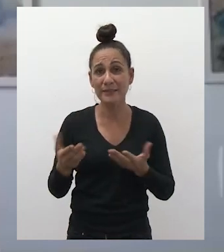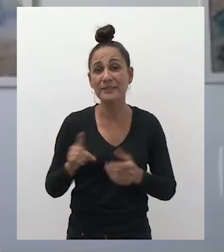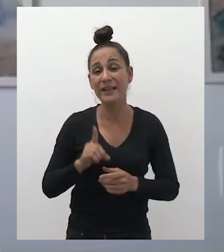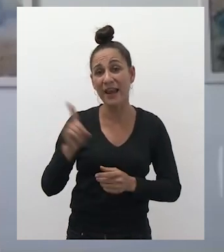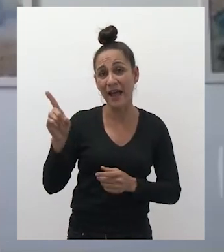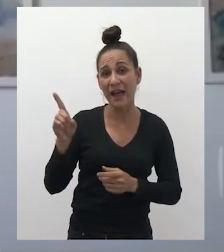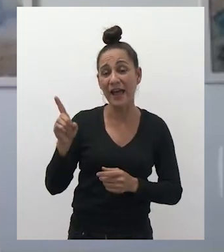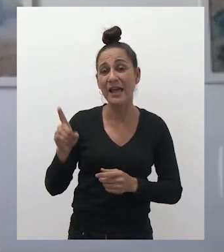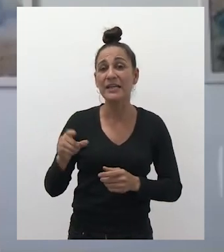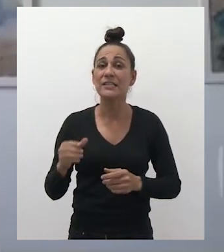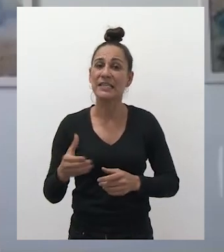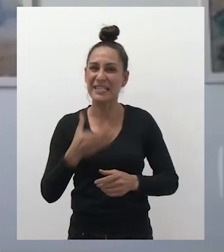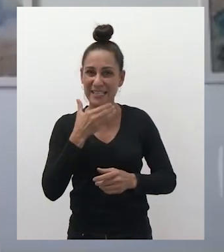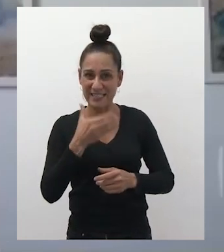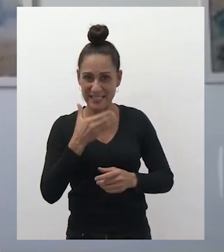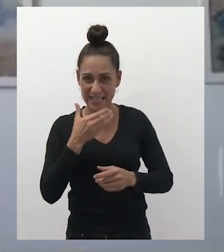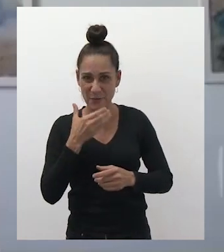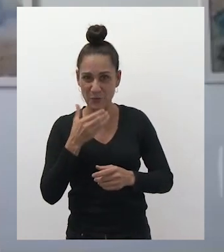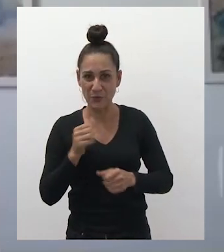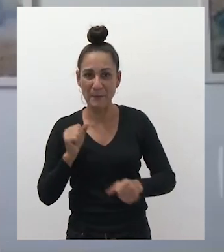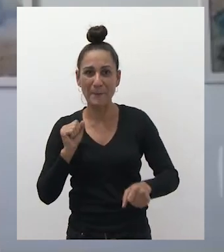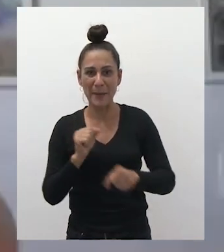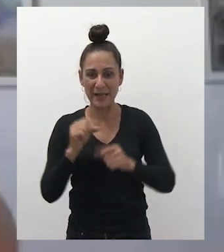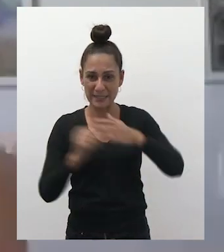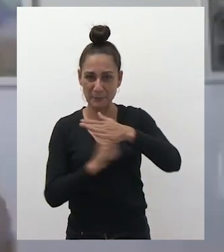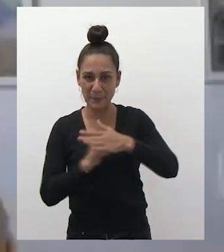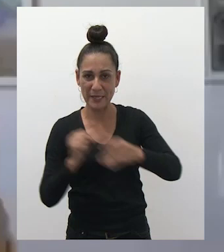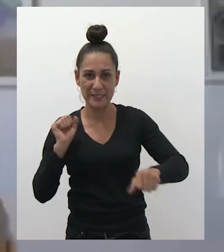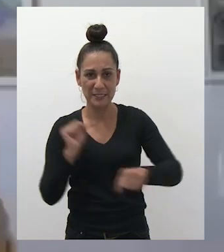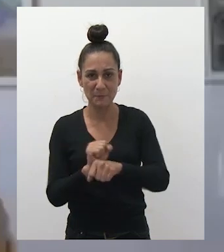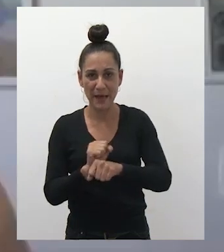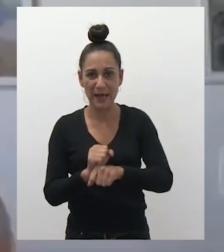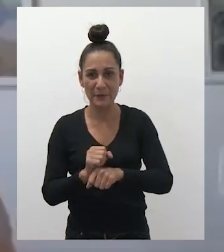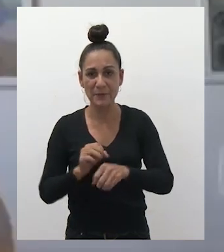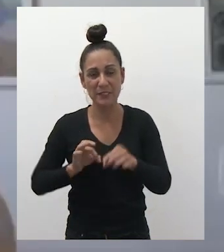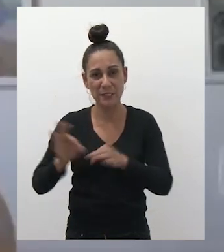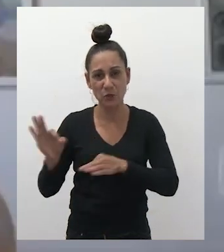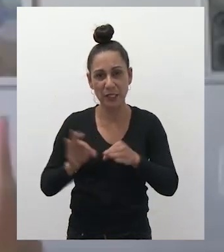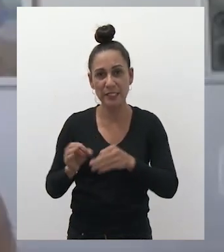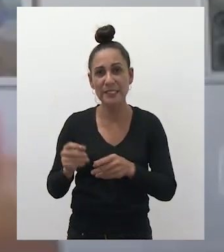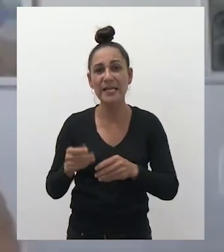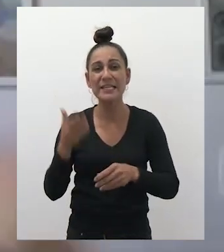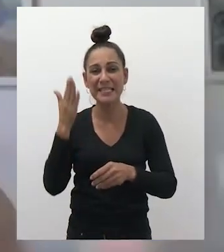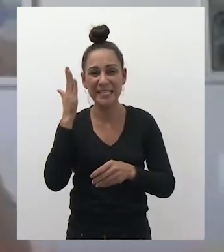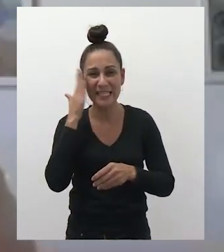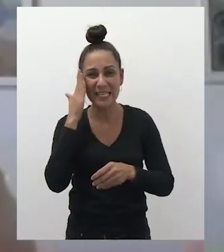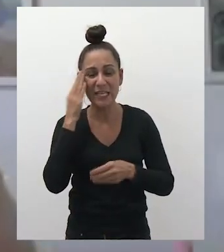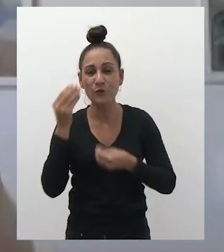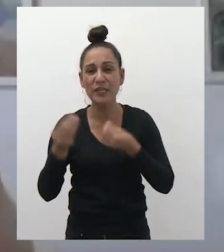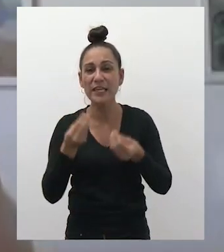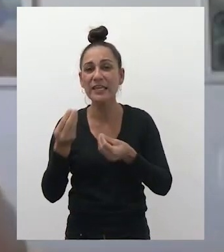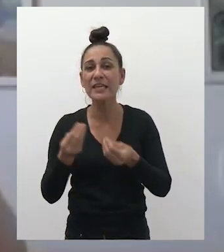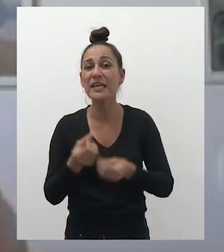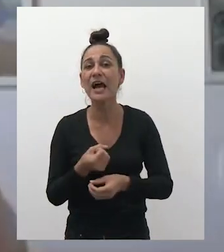as empresas fecham para balanço, para ver, opa, vamos ver nosso caixa, como é que foi? O que aconteceu no